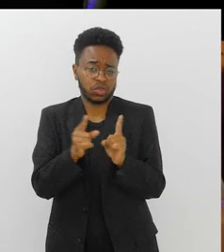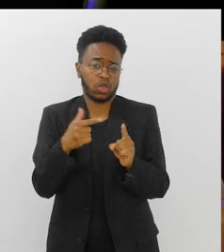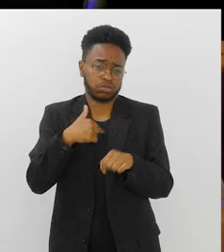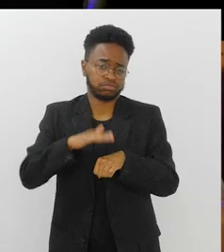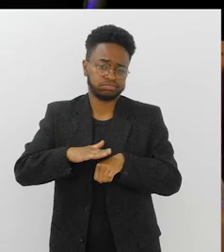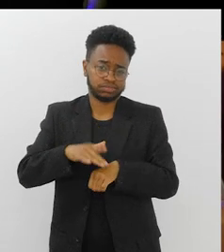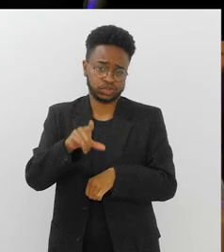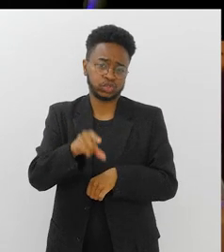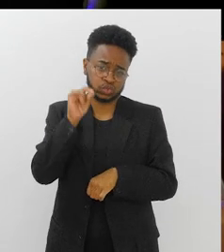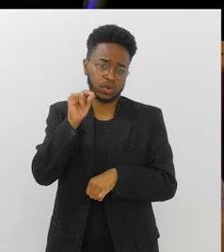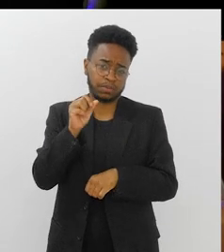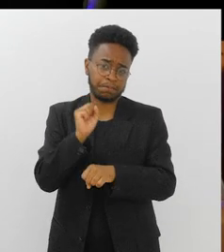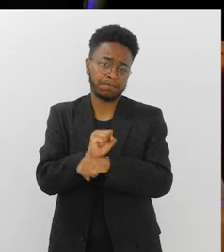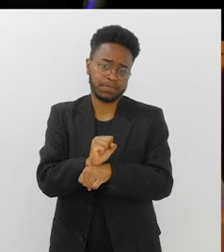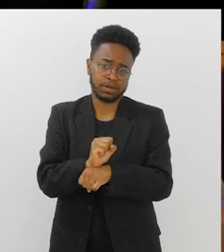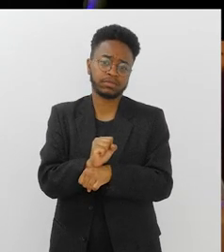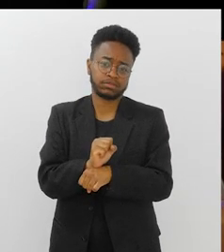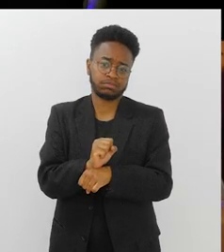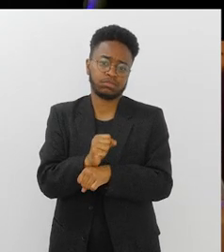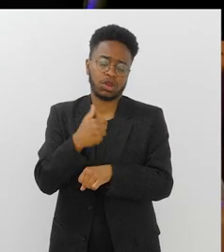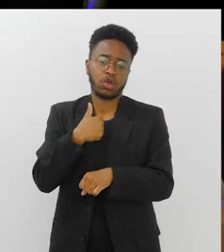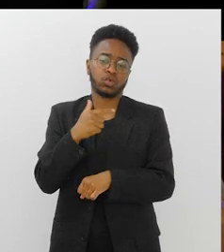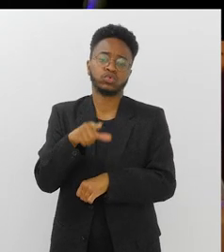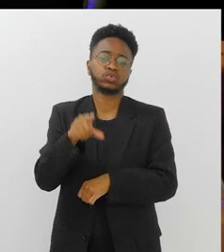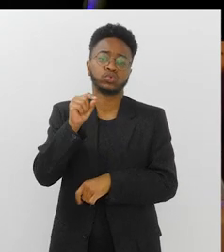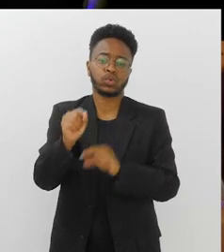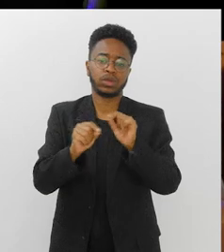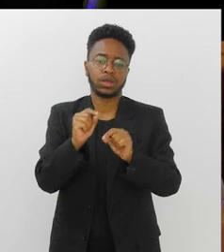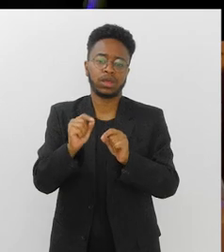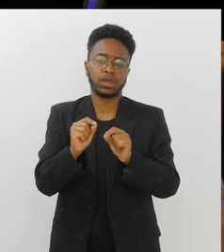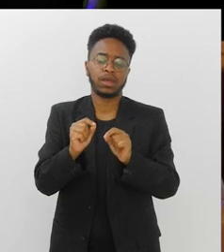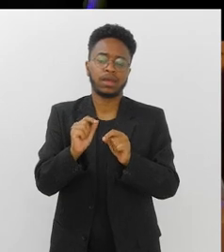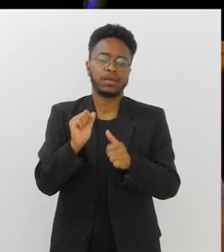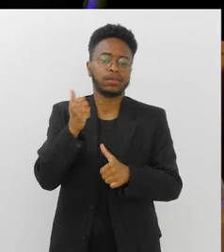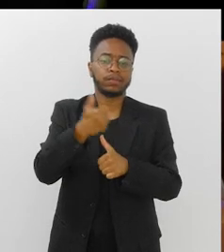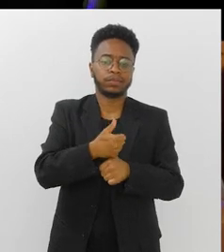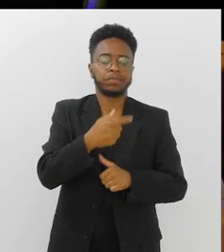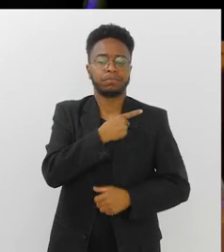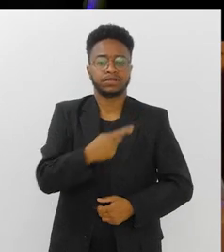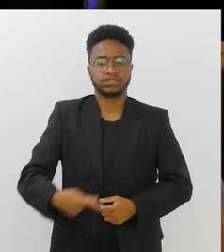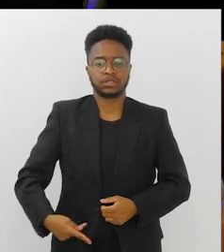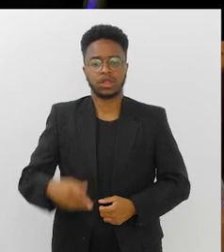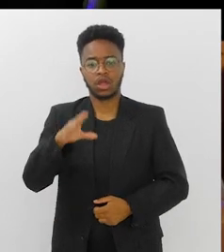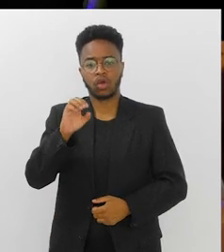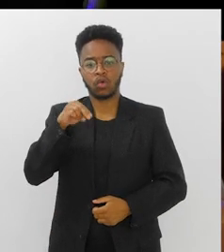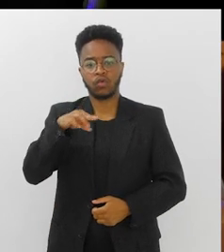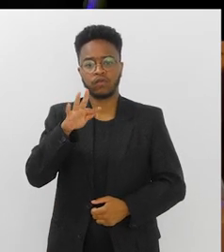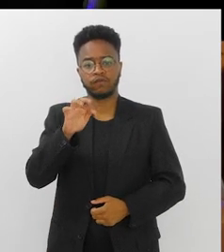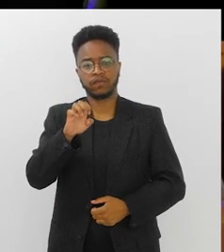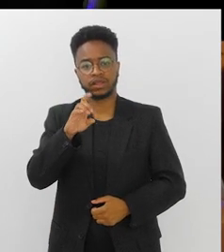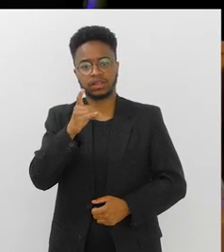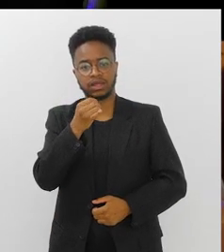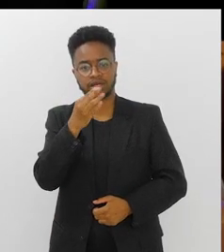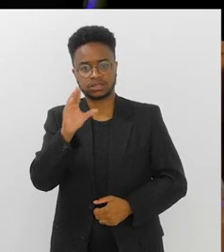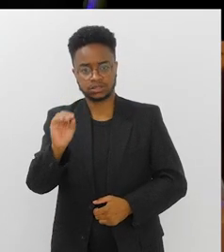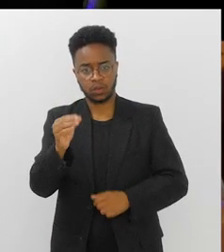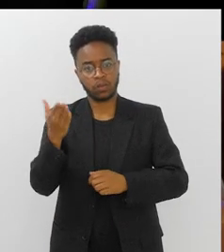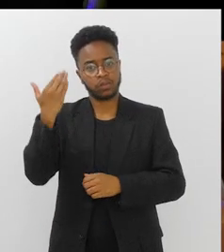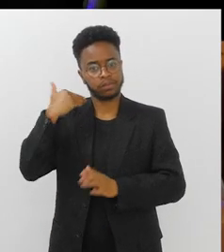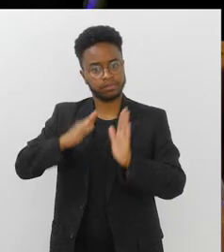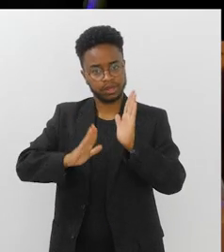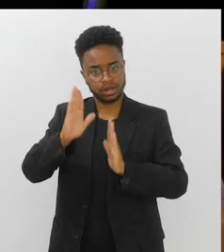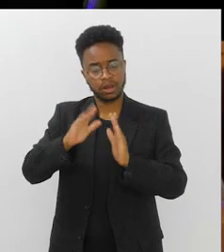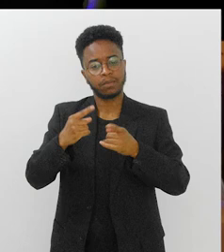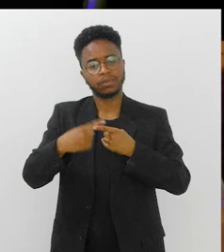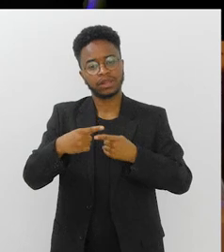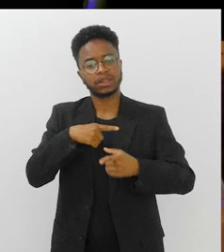uma opção minha eh de de de de assumir eh a presidência da Confederação a época né a gente teve um problema na